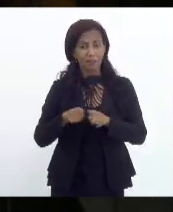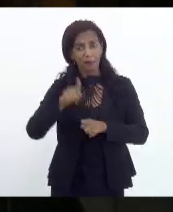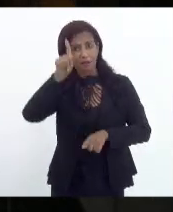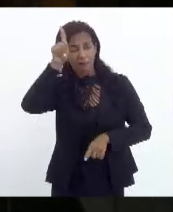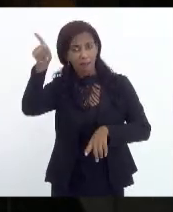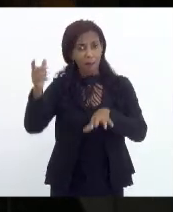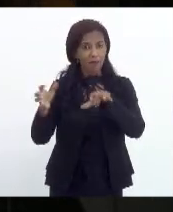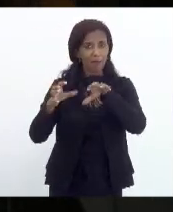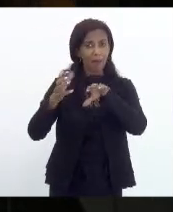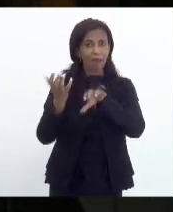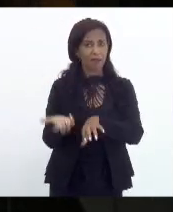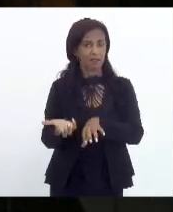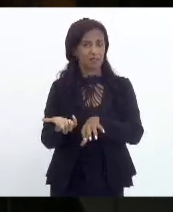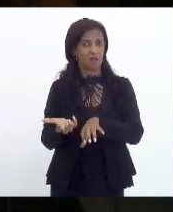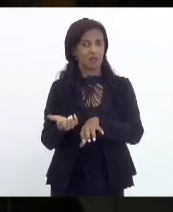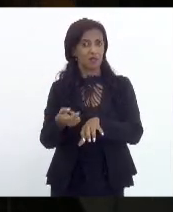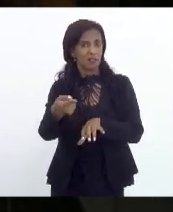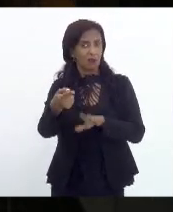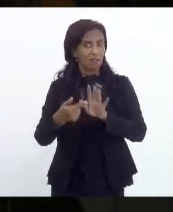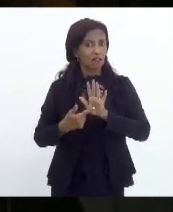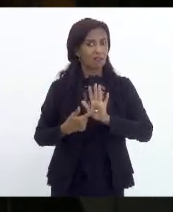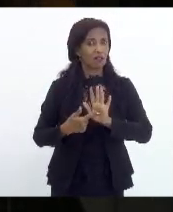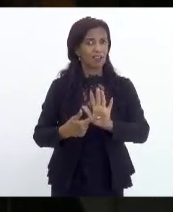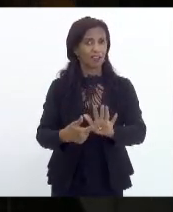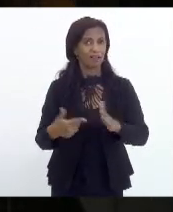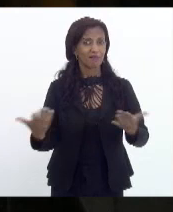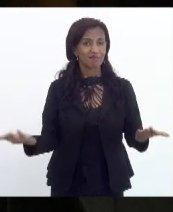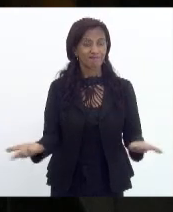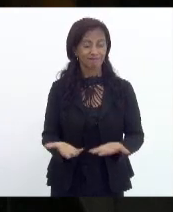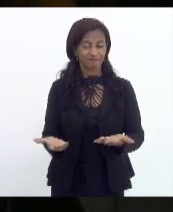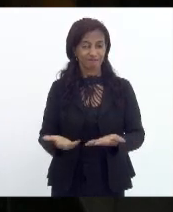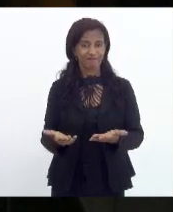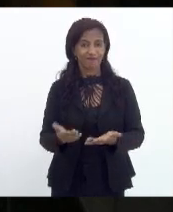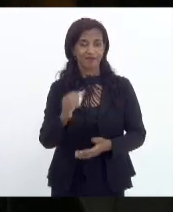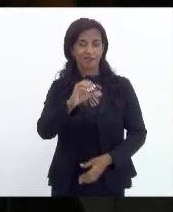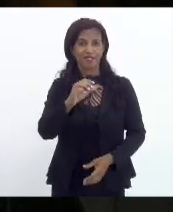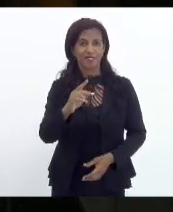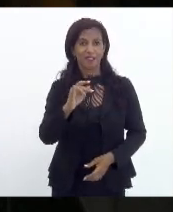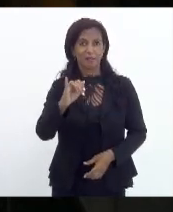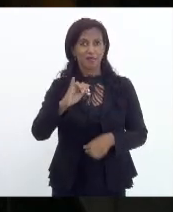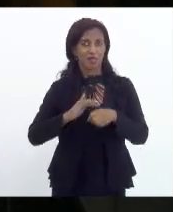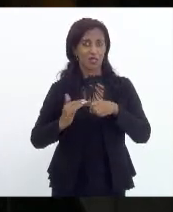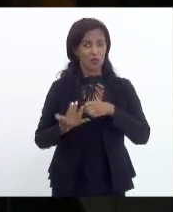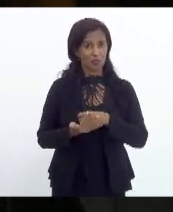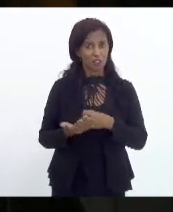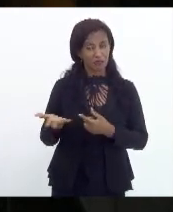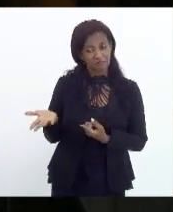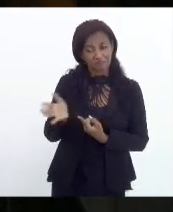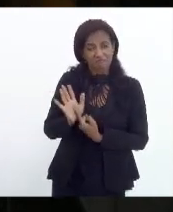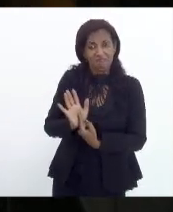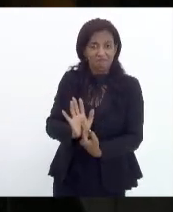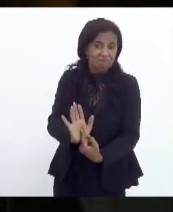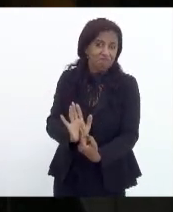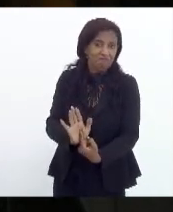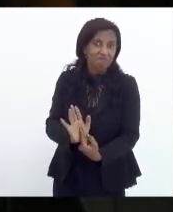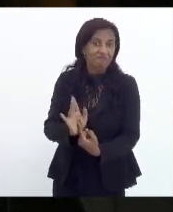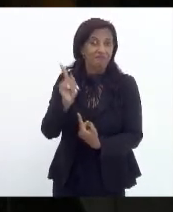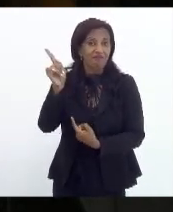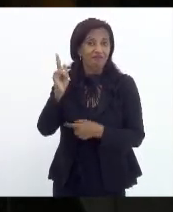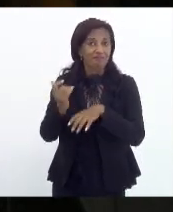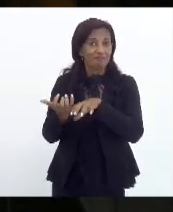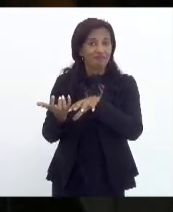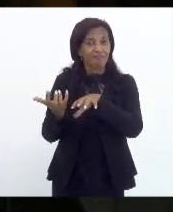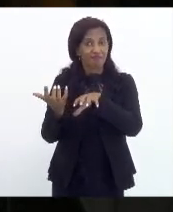Brasília e é o que tá mostrando a CPI da corrigir e em